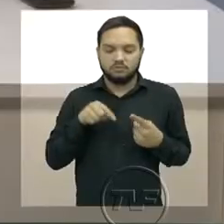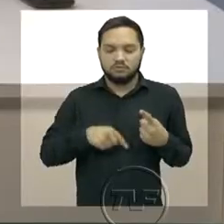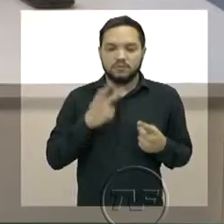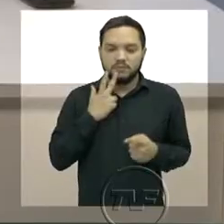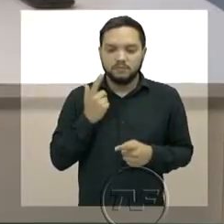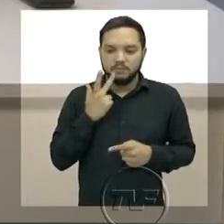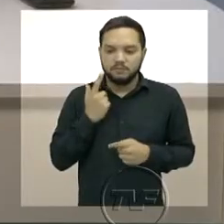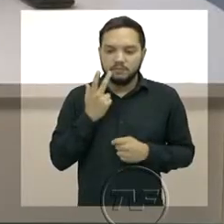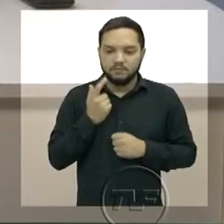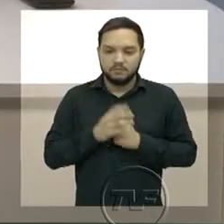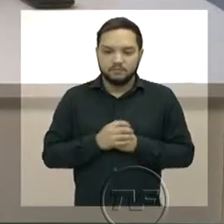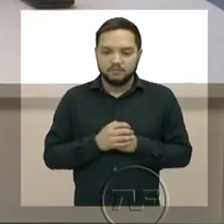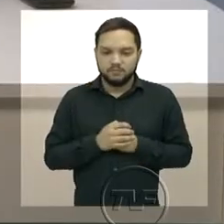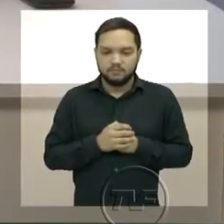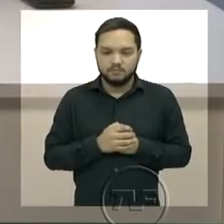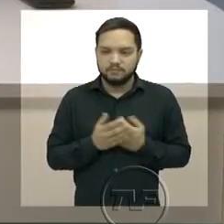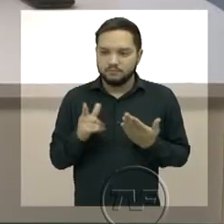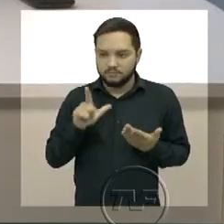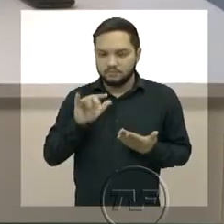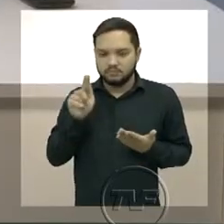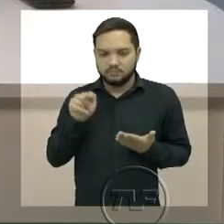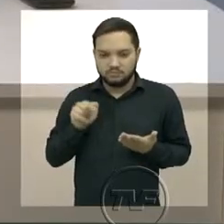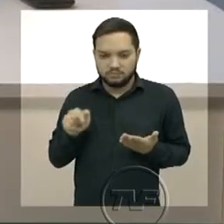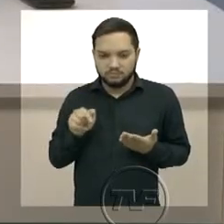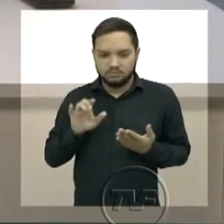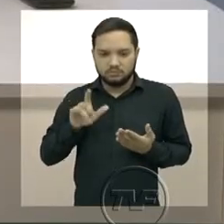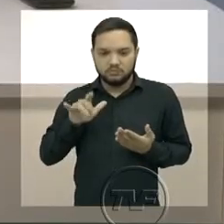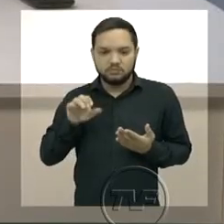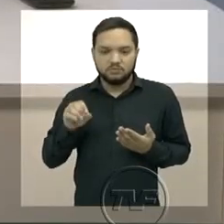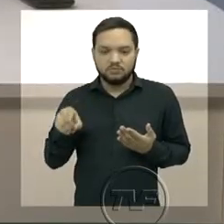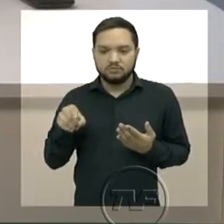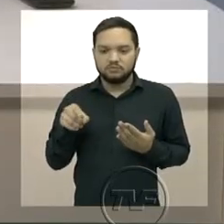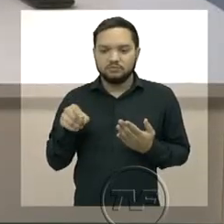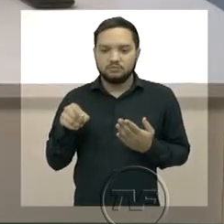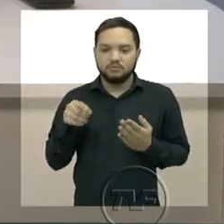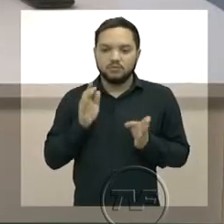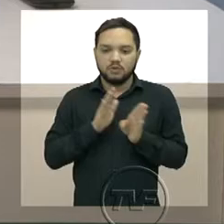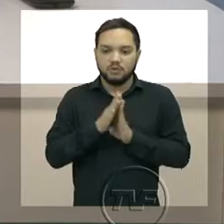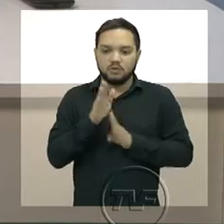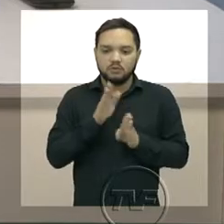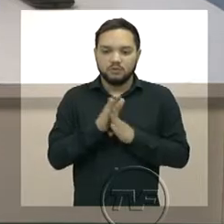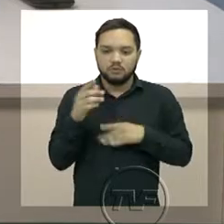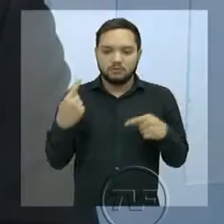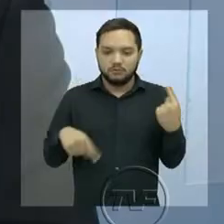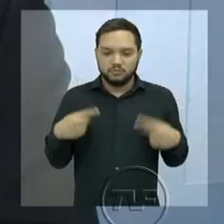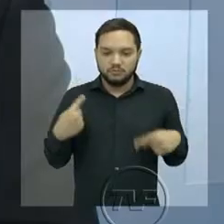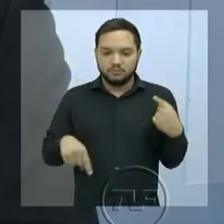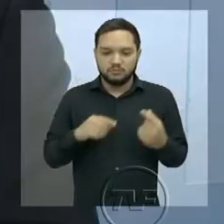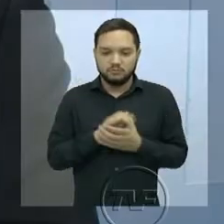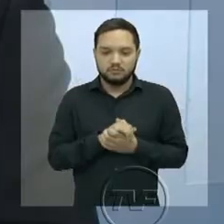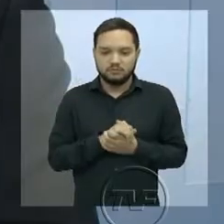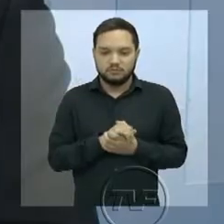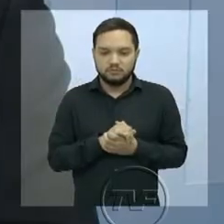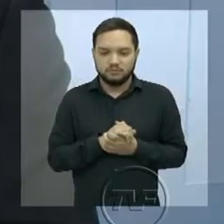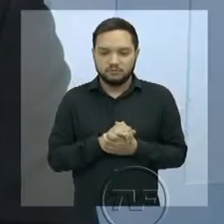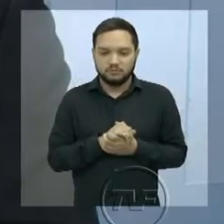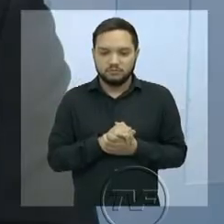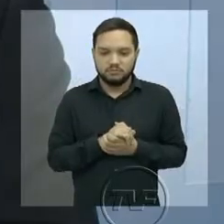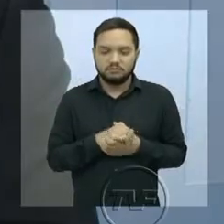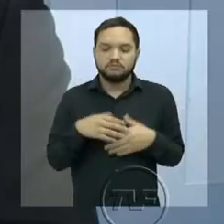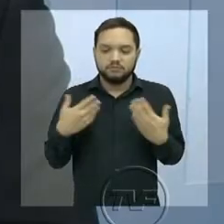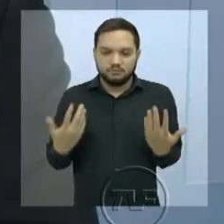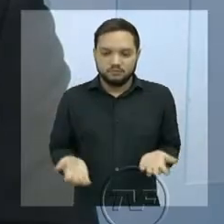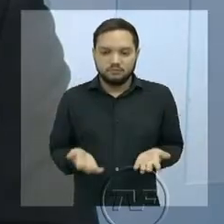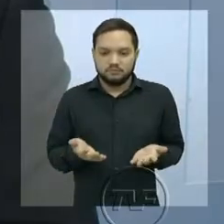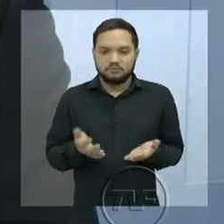Fortaleza. Luiz Cláudio Ferreira Barbosa, consultor político, tudo bem? Tudo bom, Paulo. Paulo, indiscutivelmente,